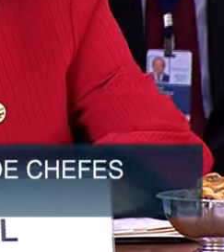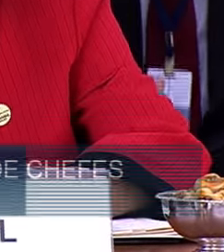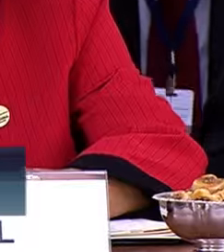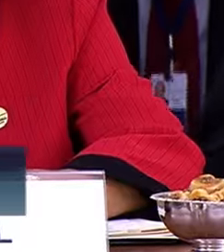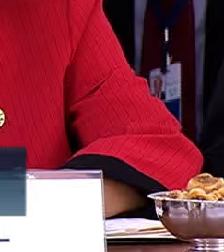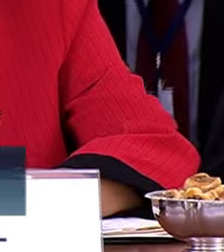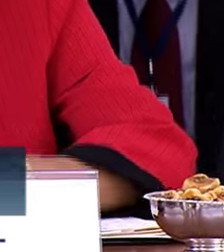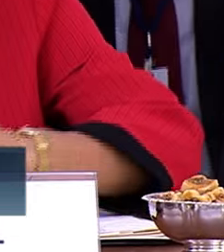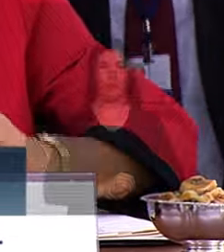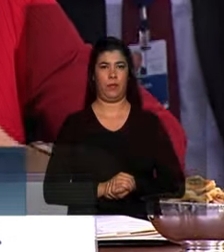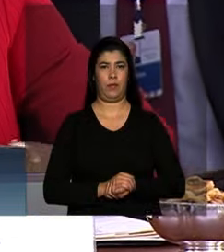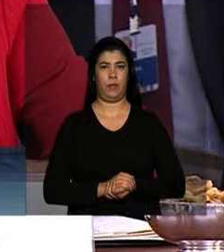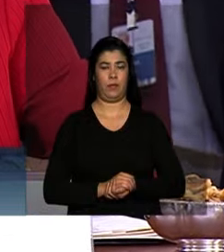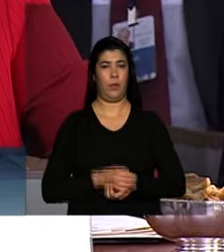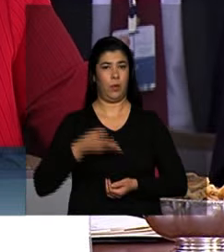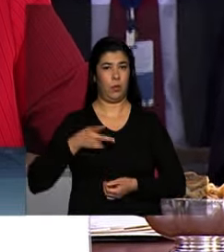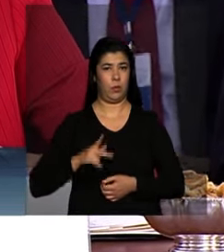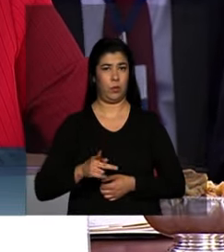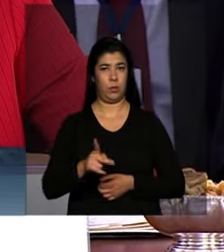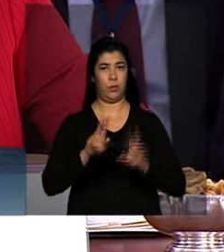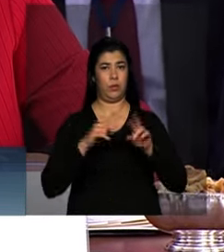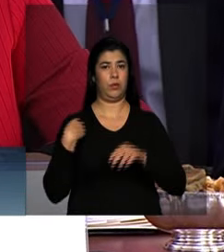Dando sequência à nossa reunião,